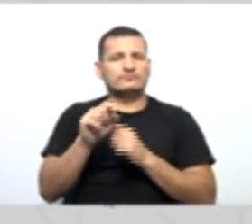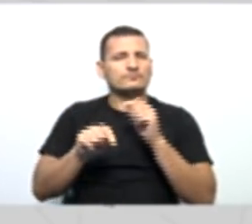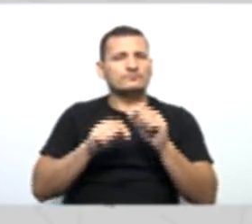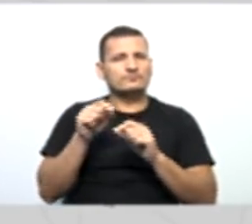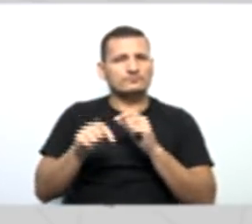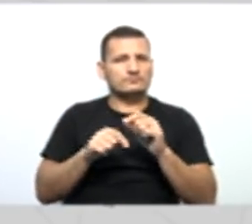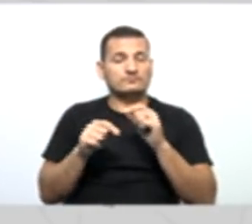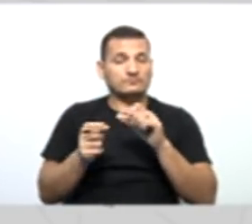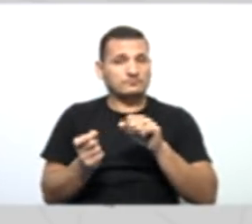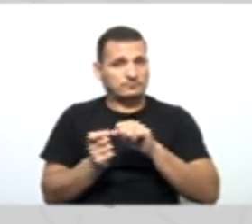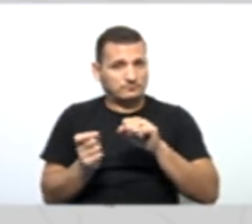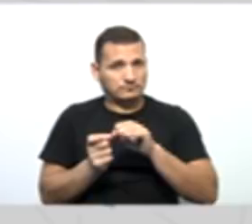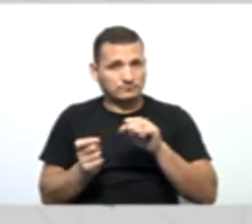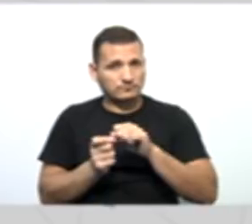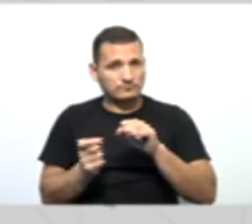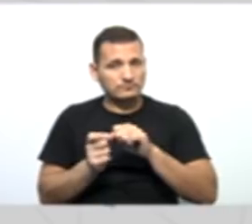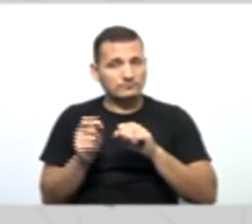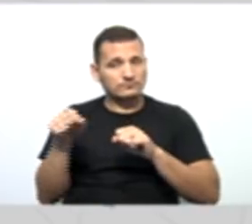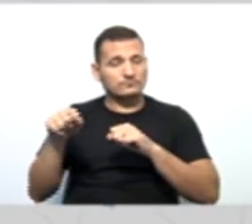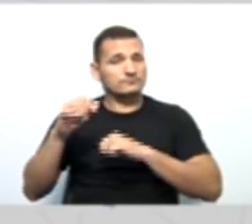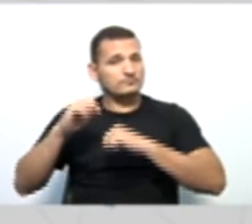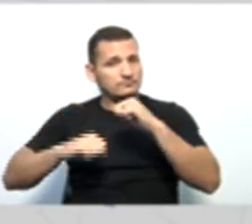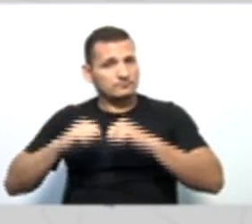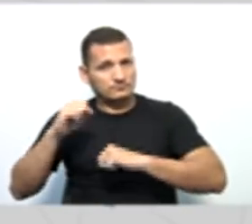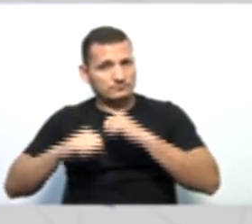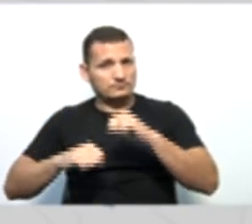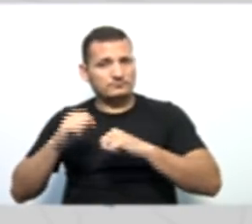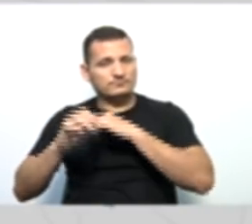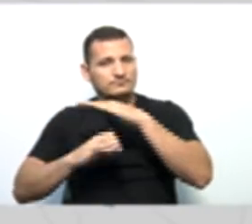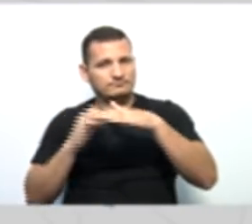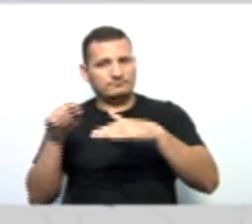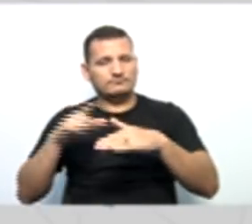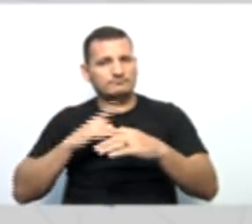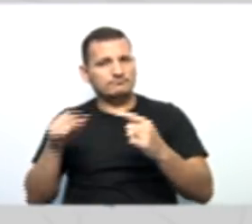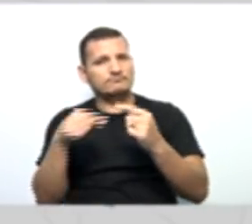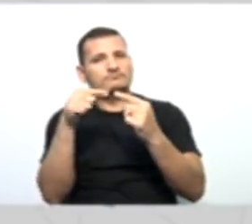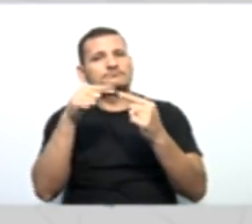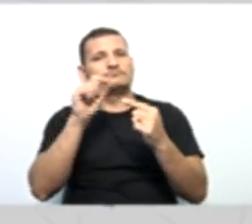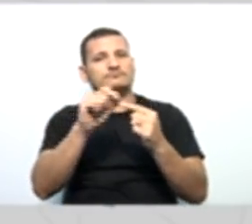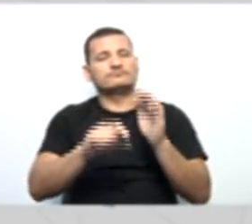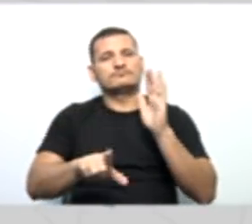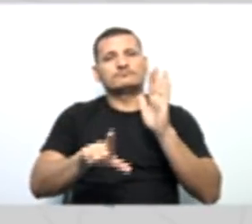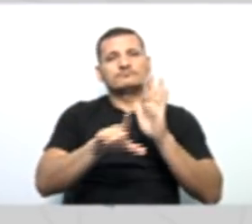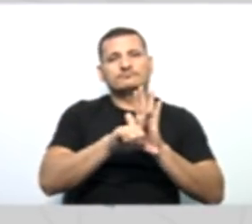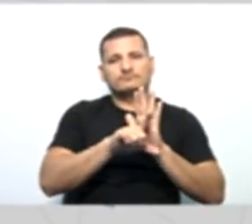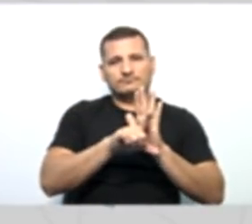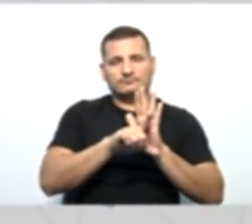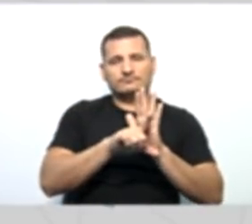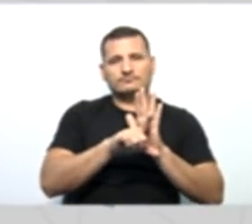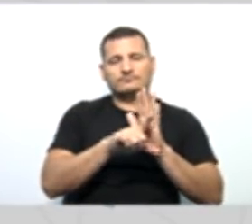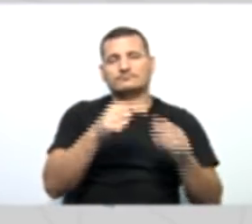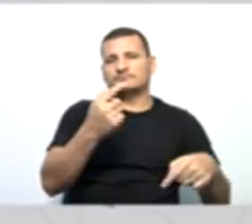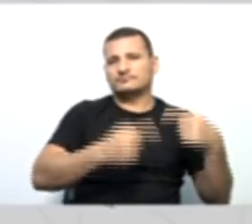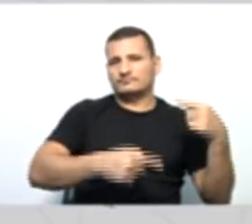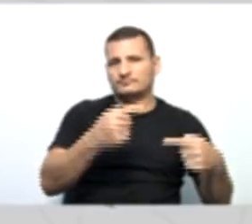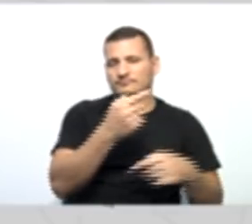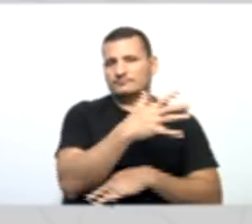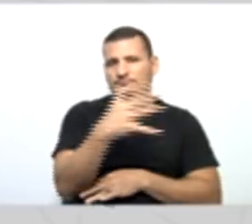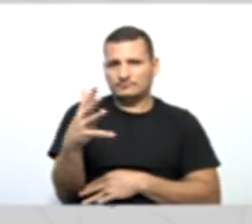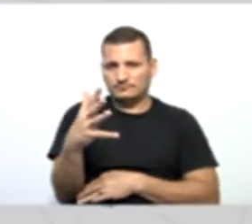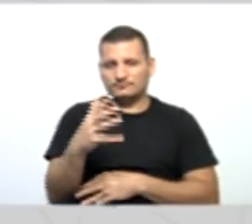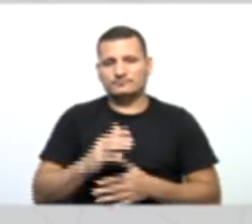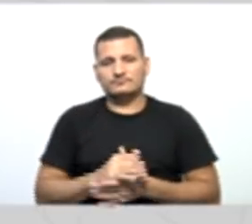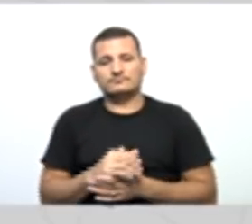sendo executado pela companhia está em conformidade com o que foi estabelecido previamente na política